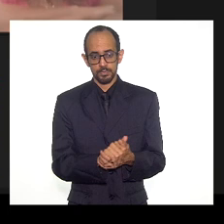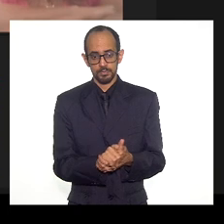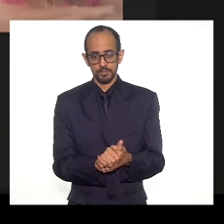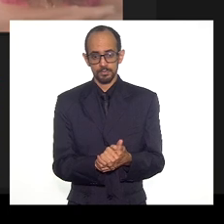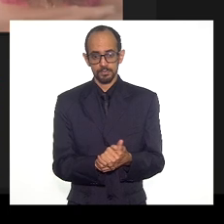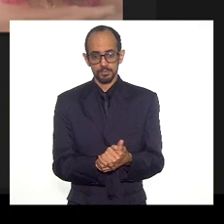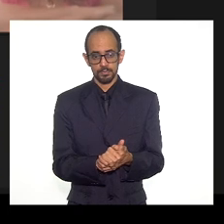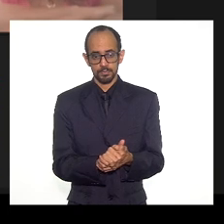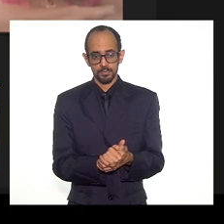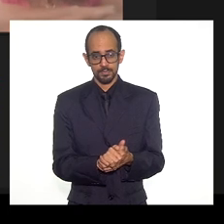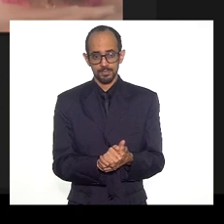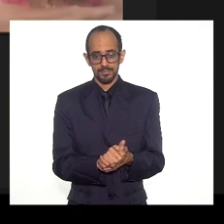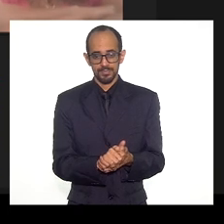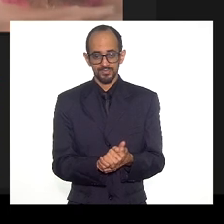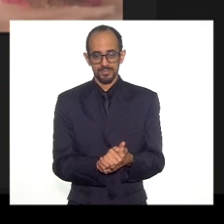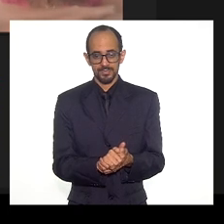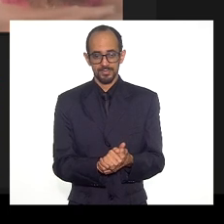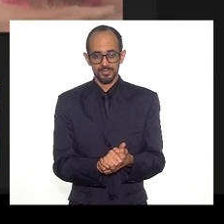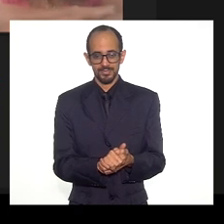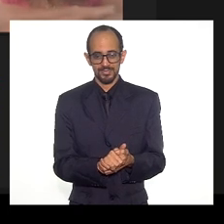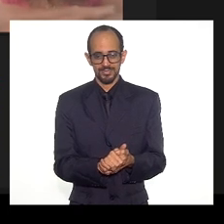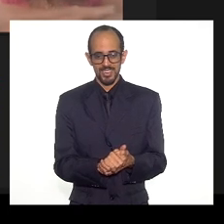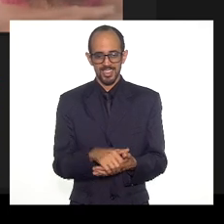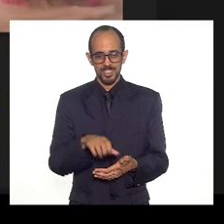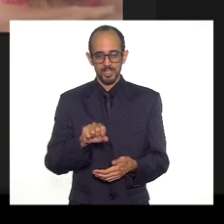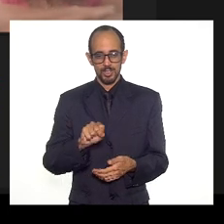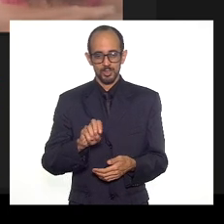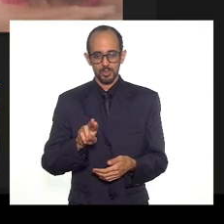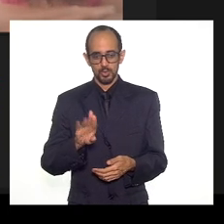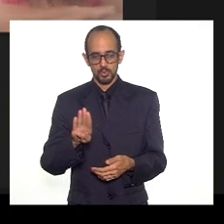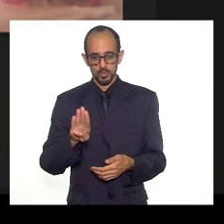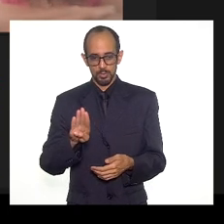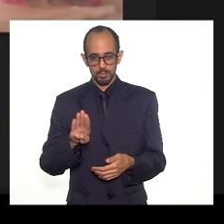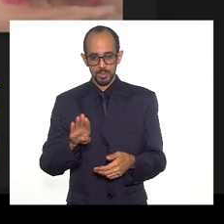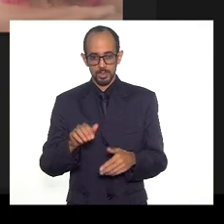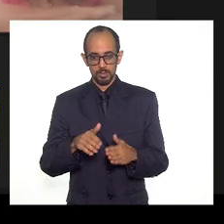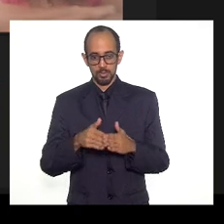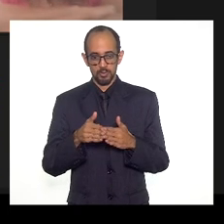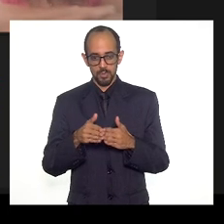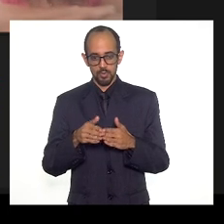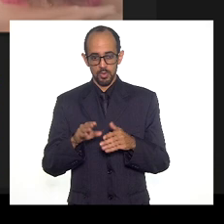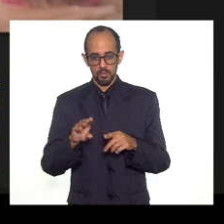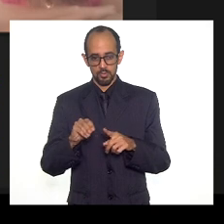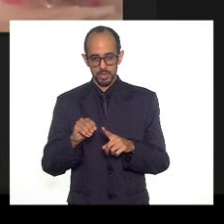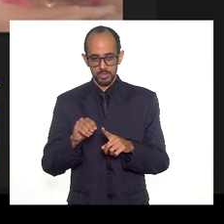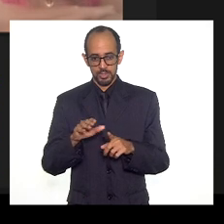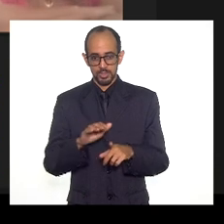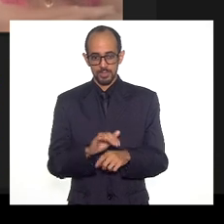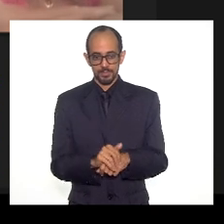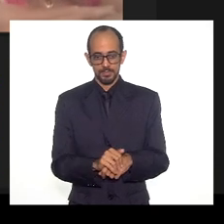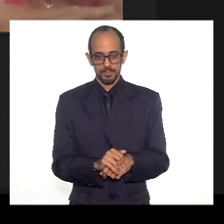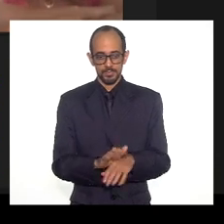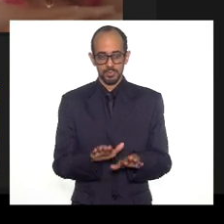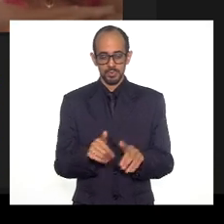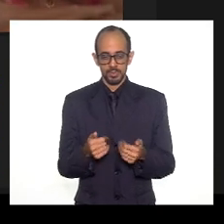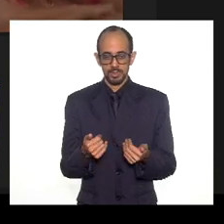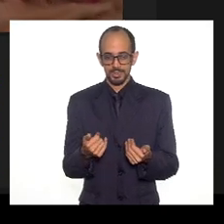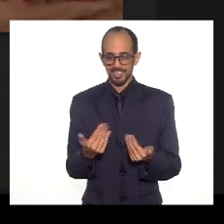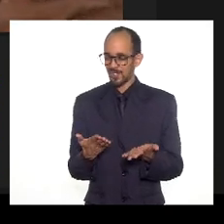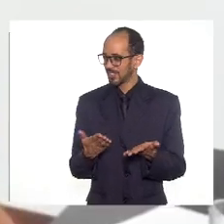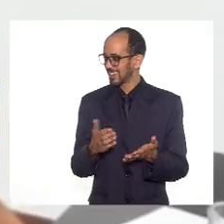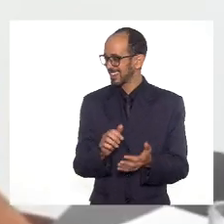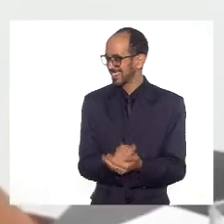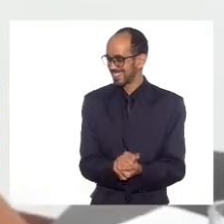seja... Subtenente aí de novo. Aberto, Subi. Fecha lá, Subi. Valeu. Para que o fundo de